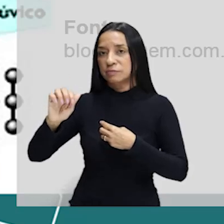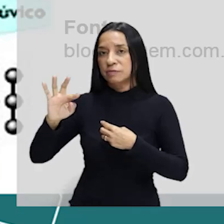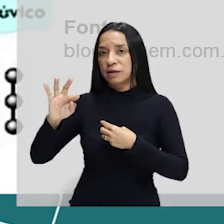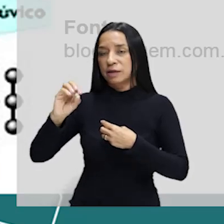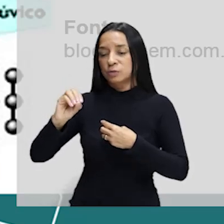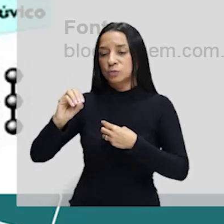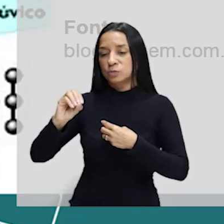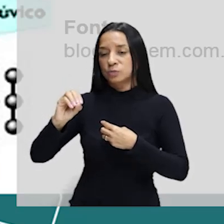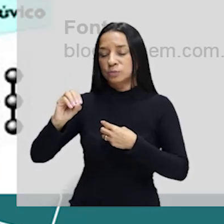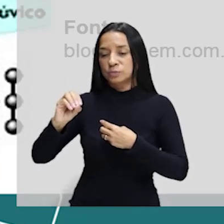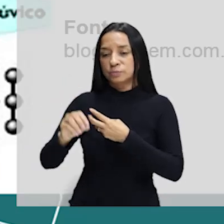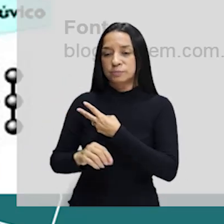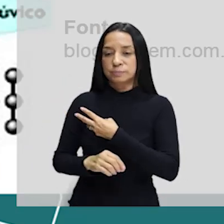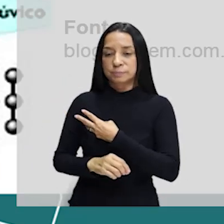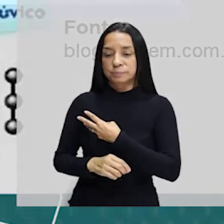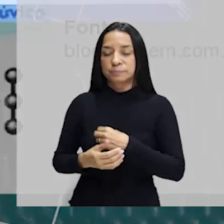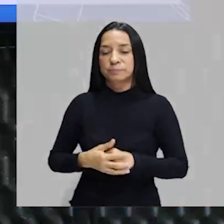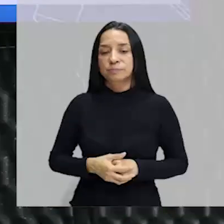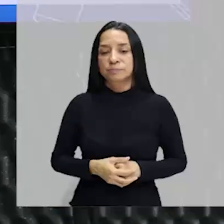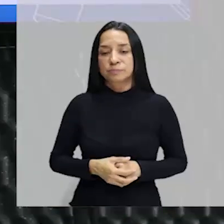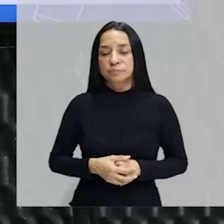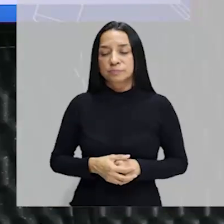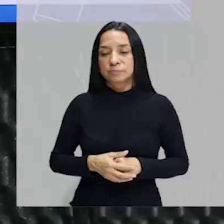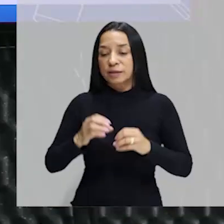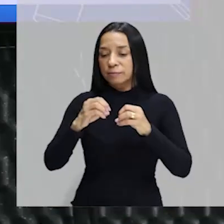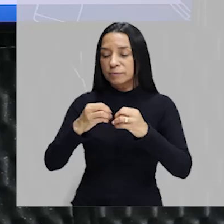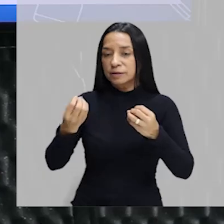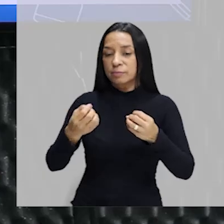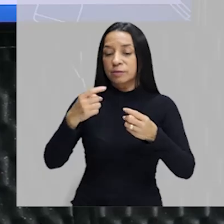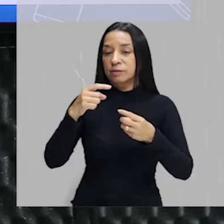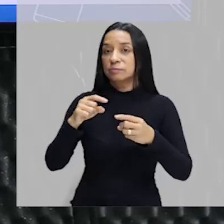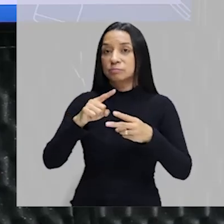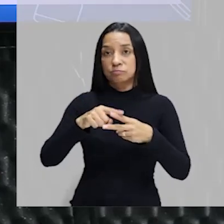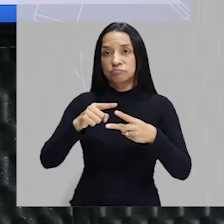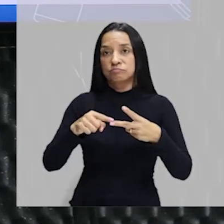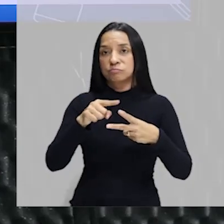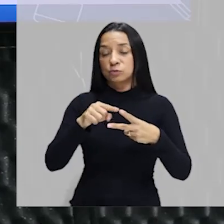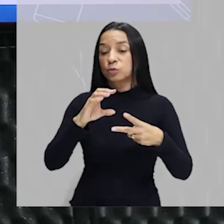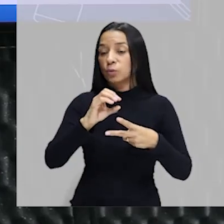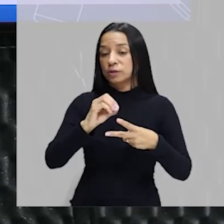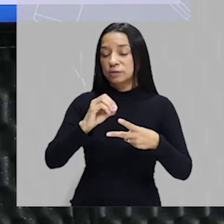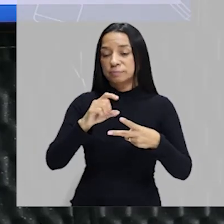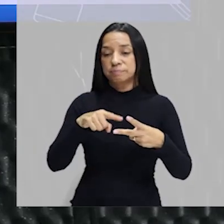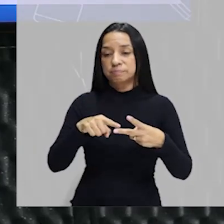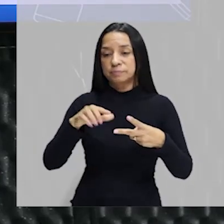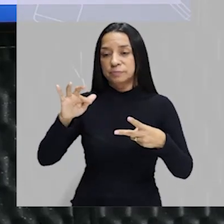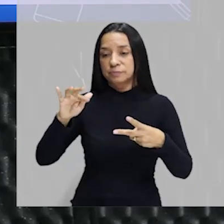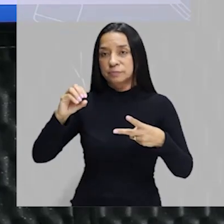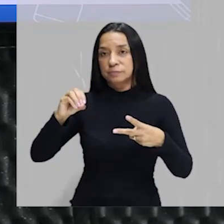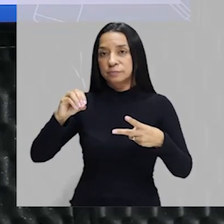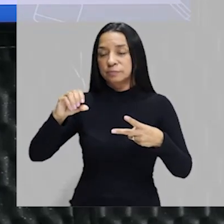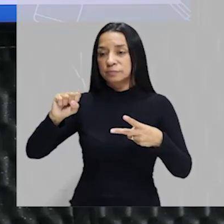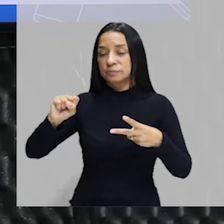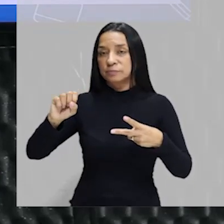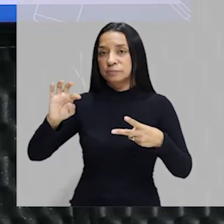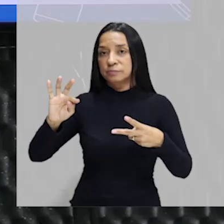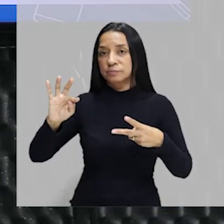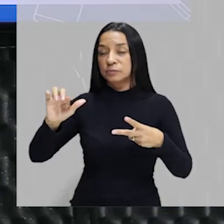é de 3, tá certo? E aí, quando ele é quebrado, fica só 2, então ficou 2 fosfatos aqui, ó,